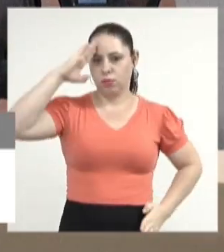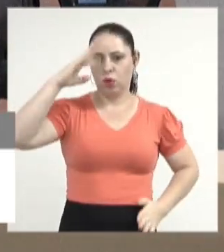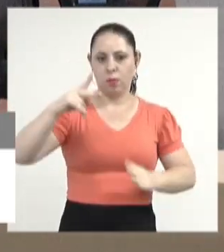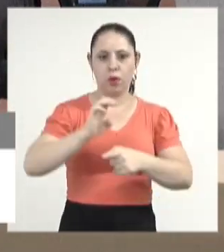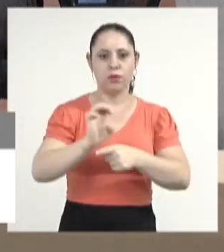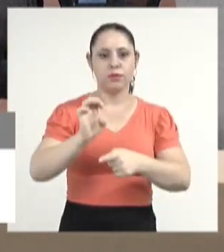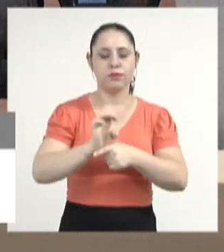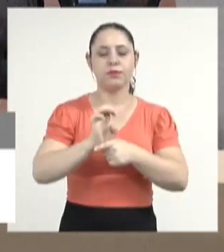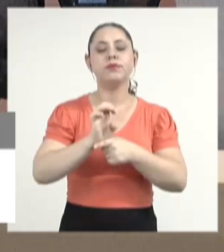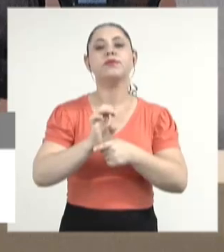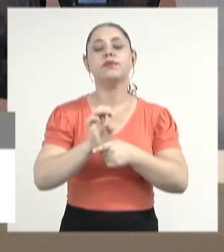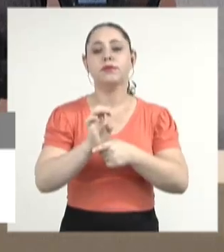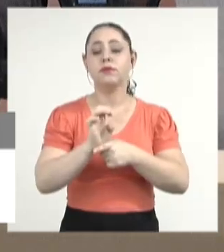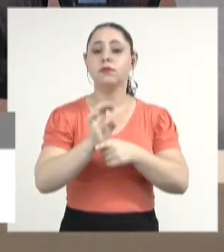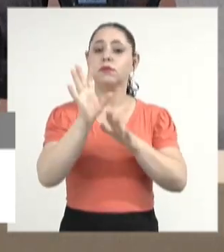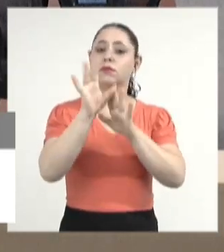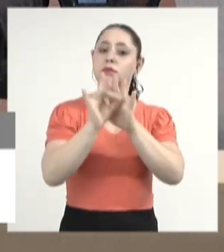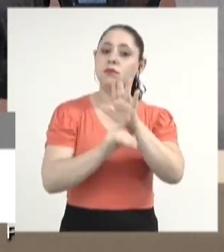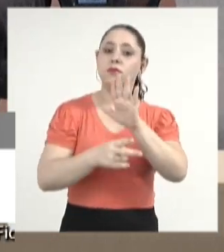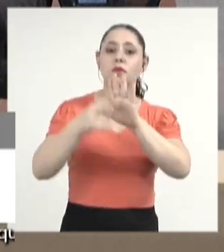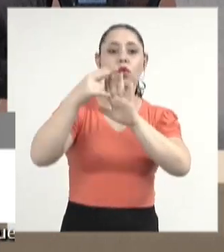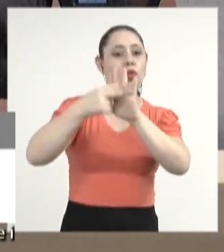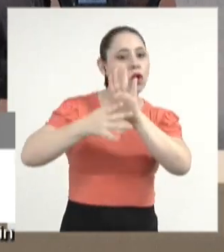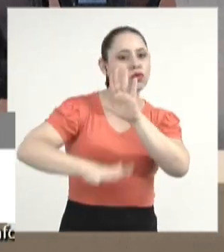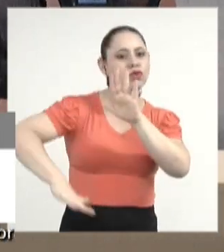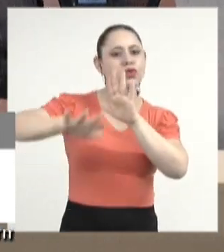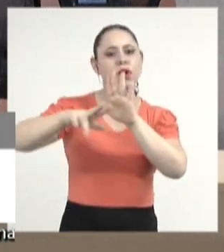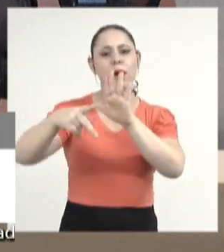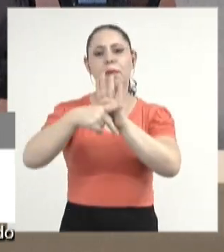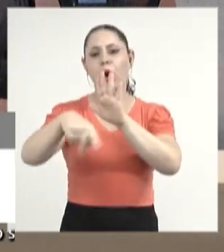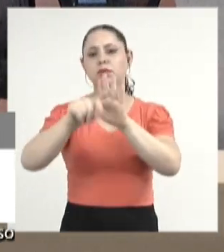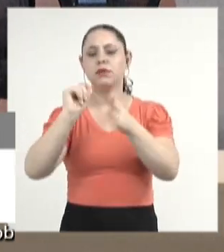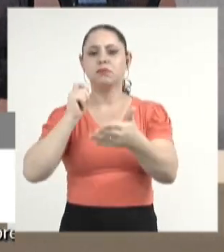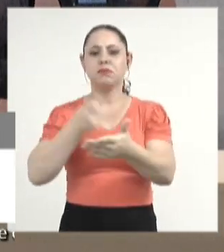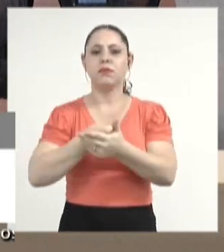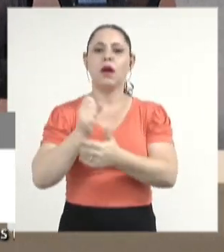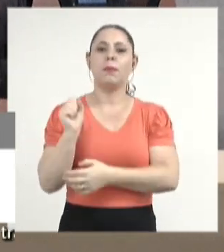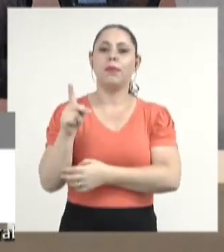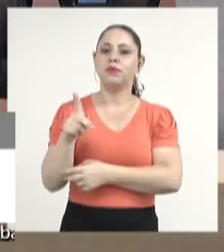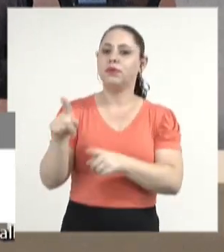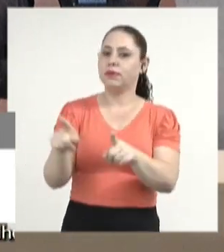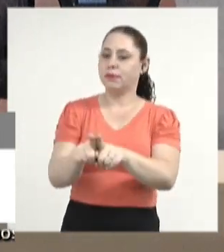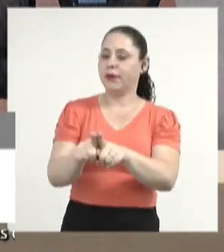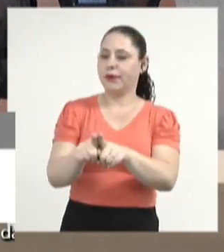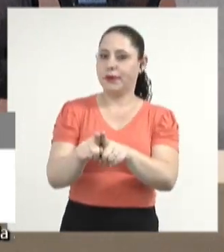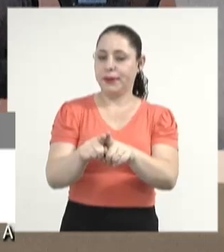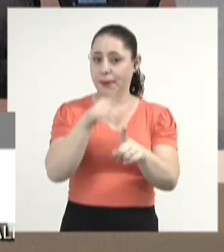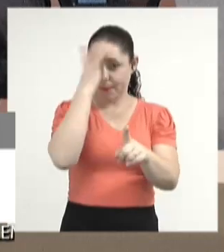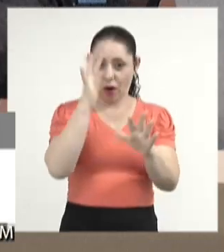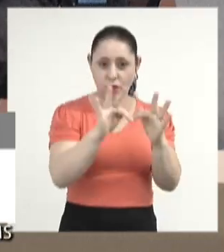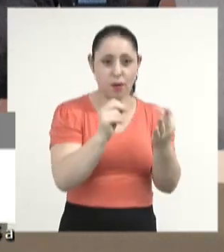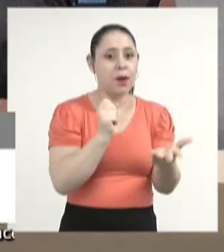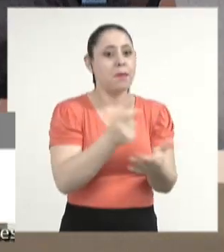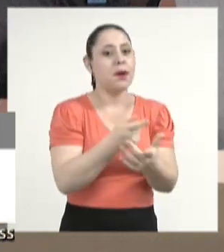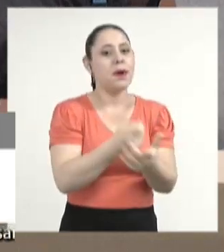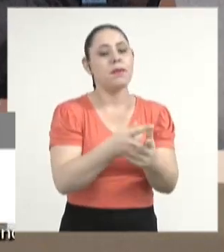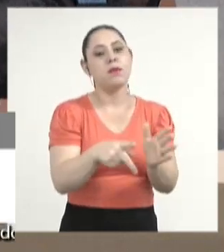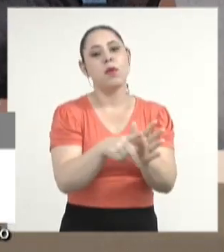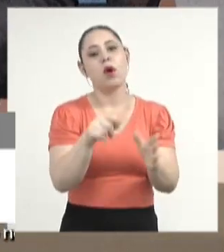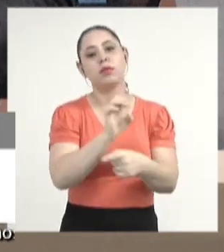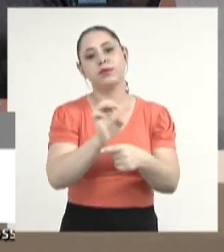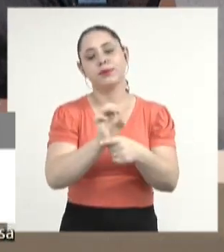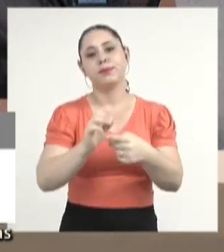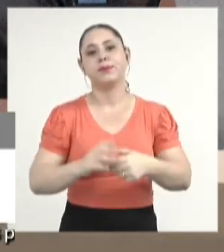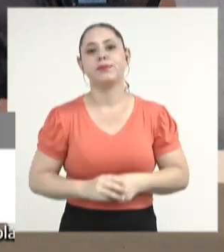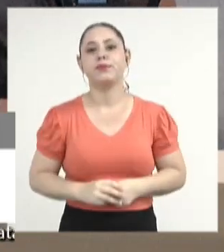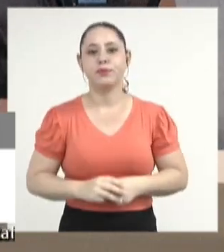Estaduais do Estado, estabelecendo normas gerais relativas à inatividade e à pensão aplicáveis aos militares do